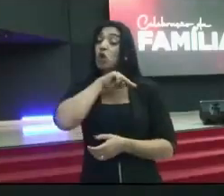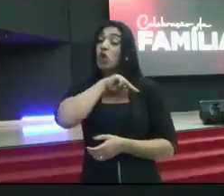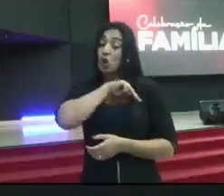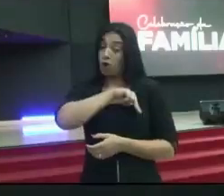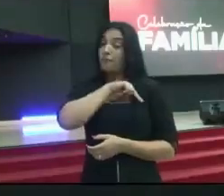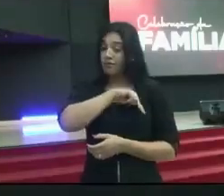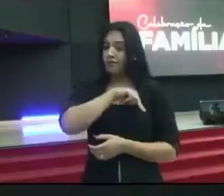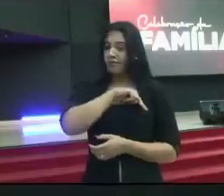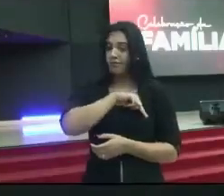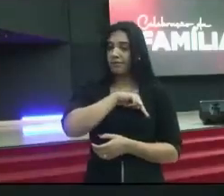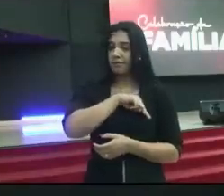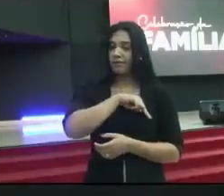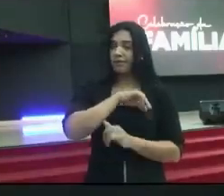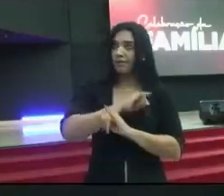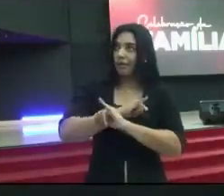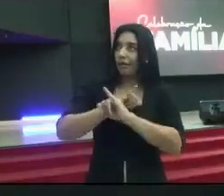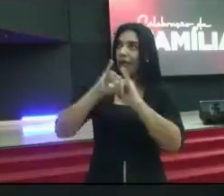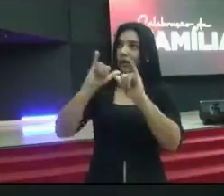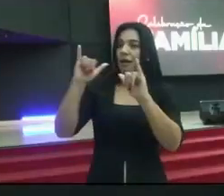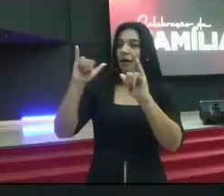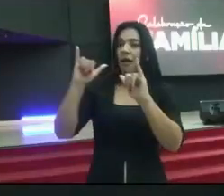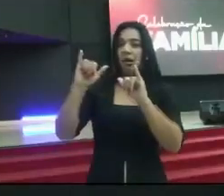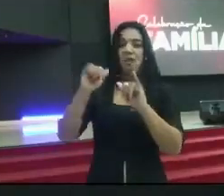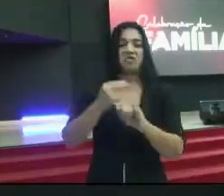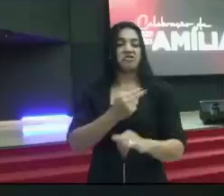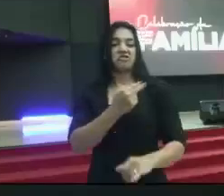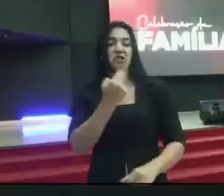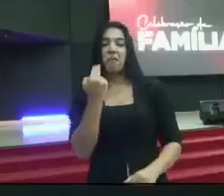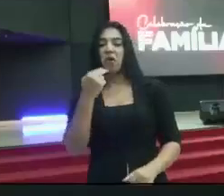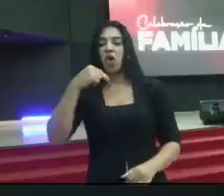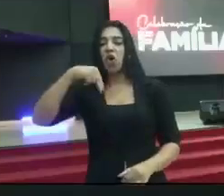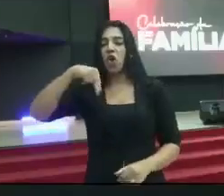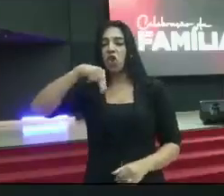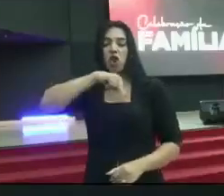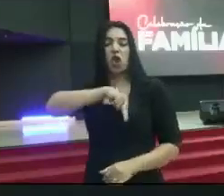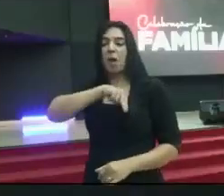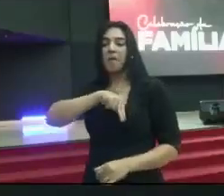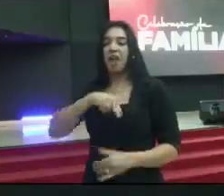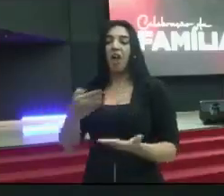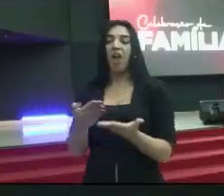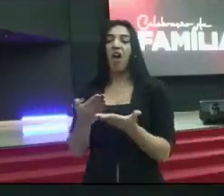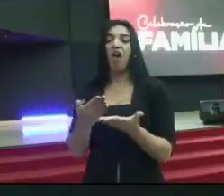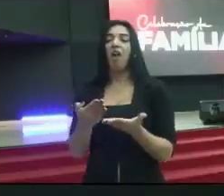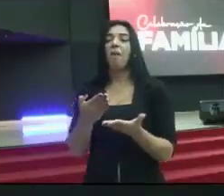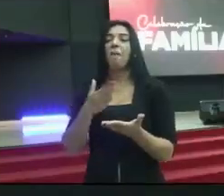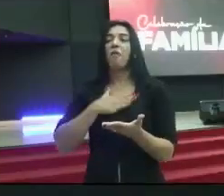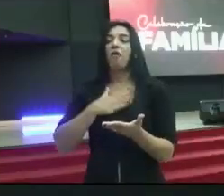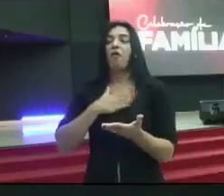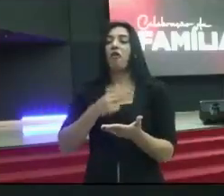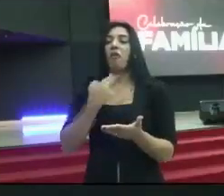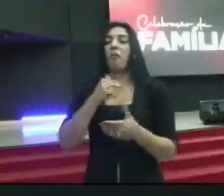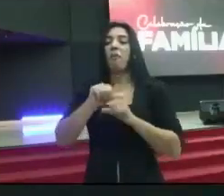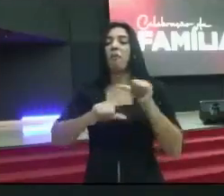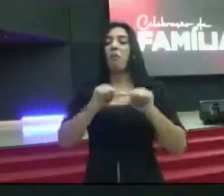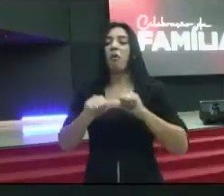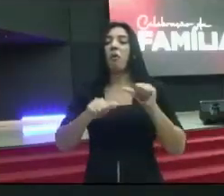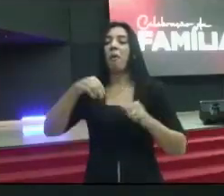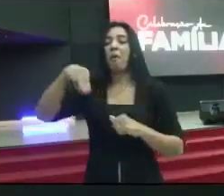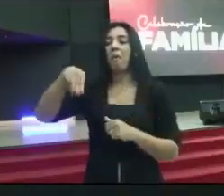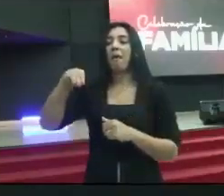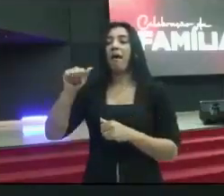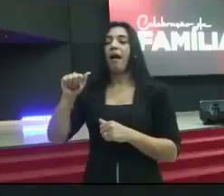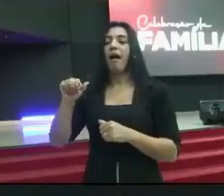Noemi declarou: não me chamem Noemi, me chamem Mara. Mas eu estou pregando